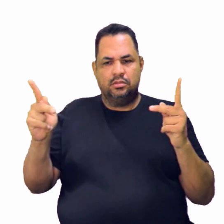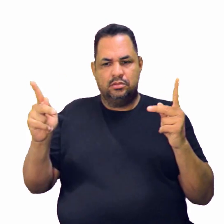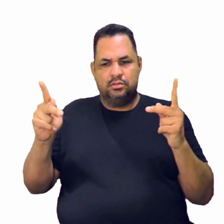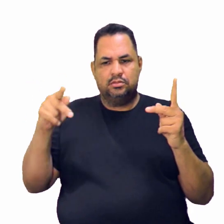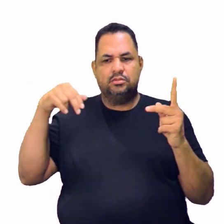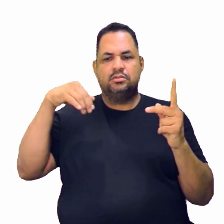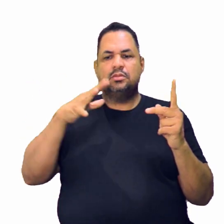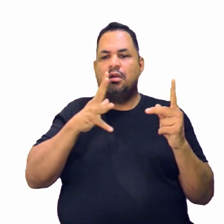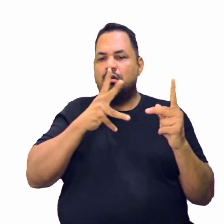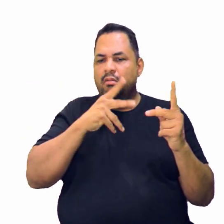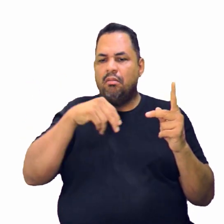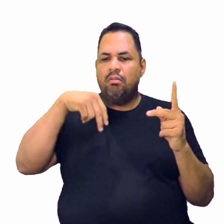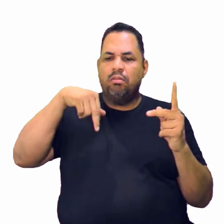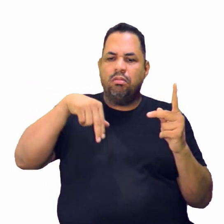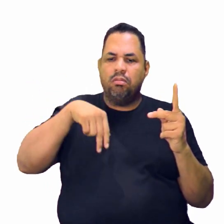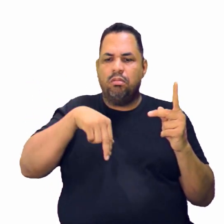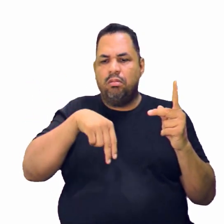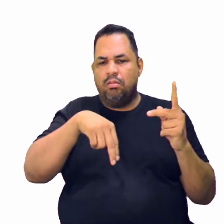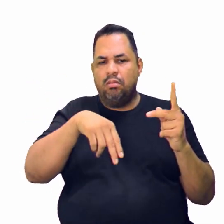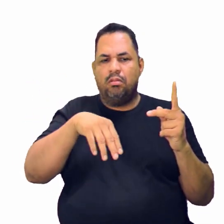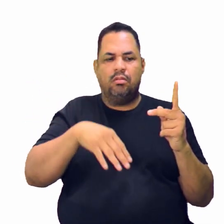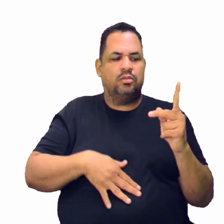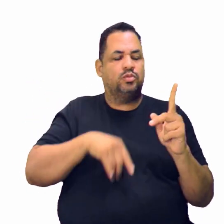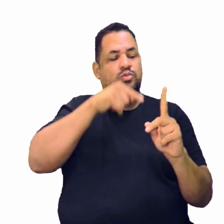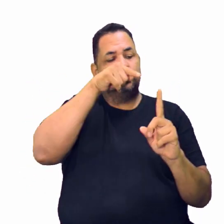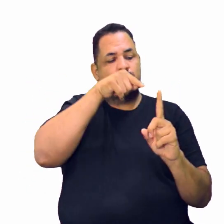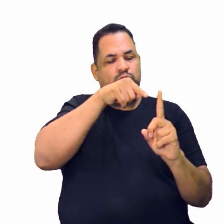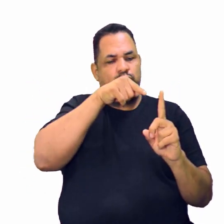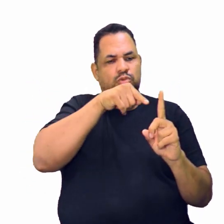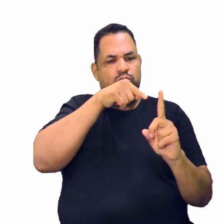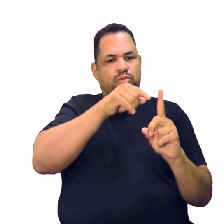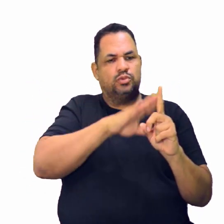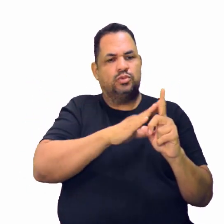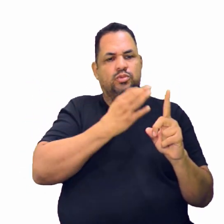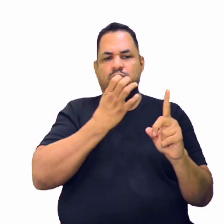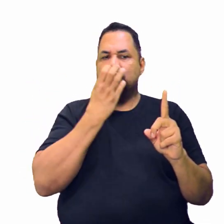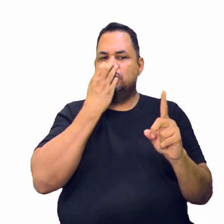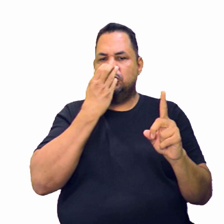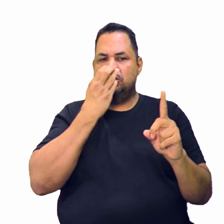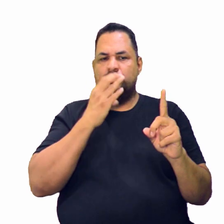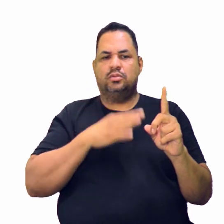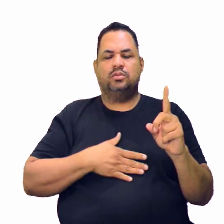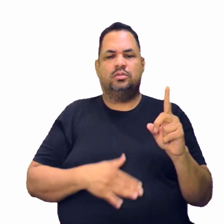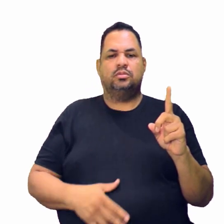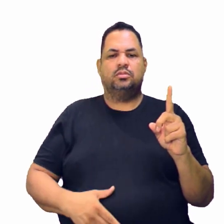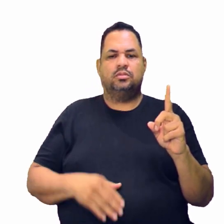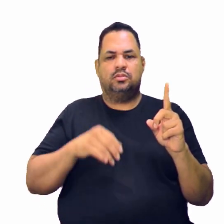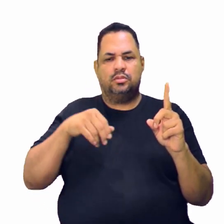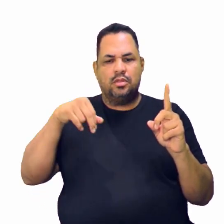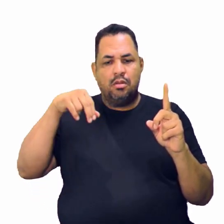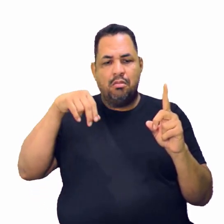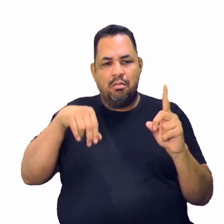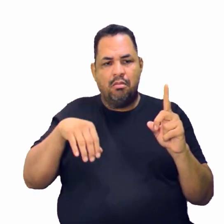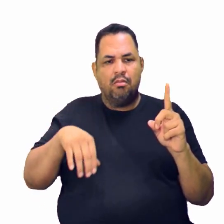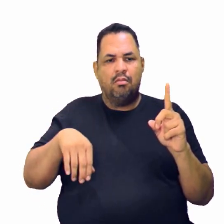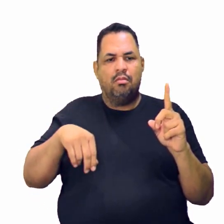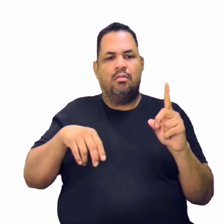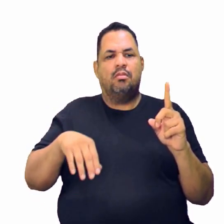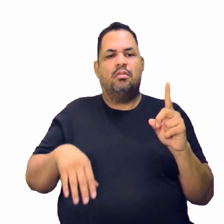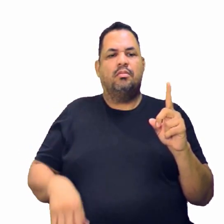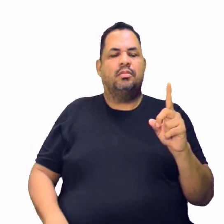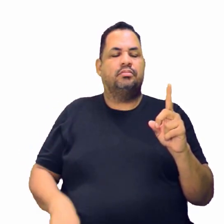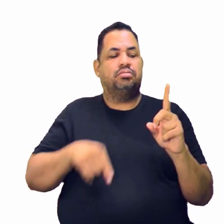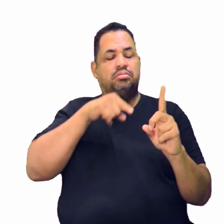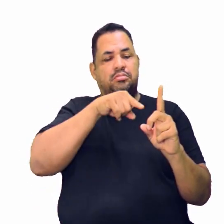devagar. O sujeito, o cachorro, e o predicado vai devagar. E o burro e